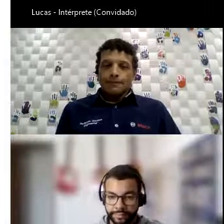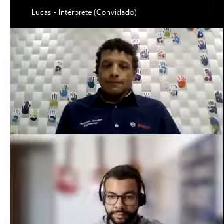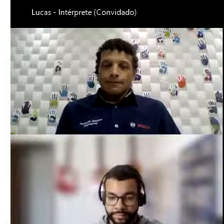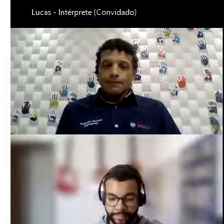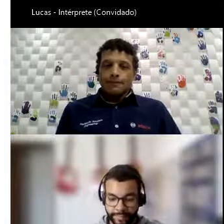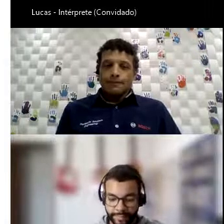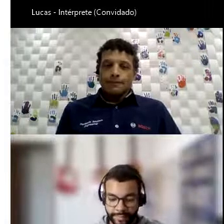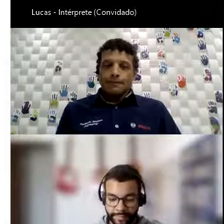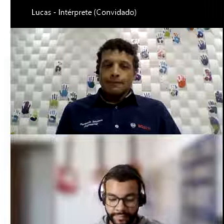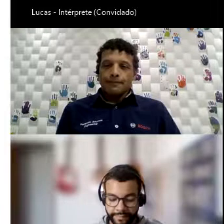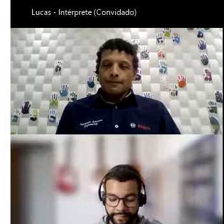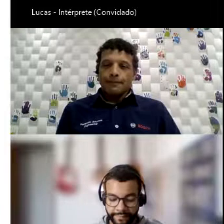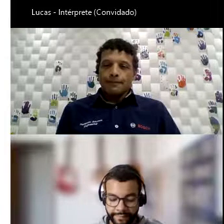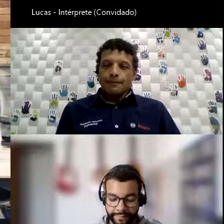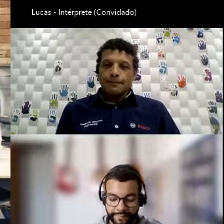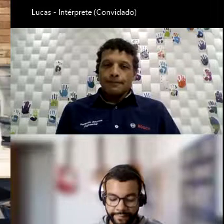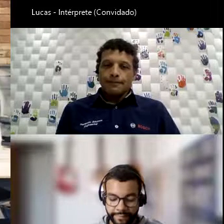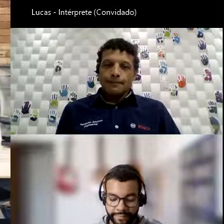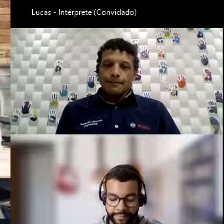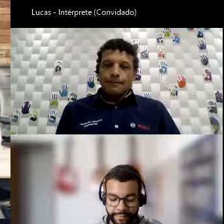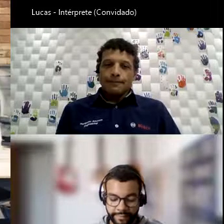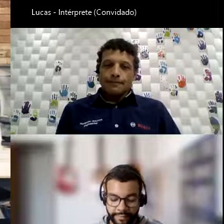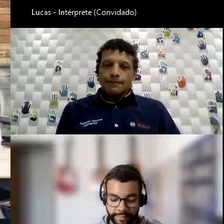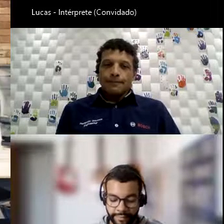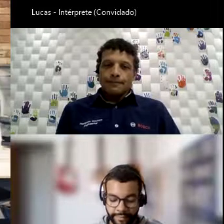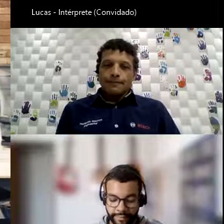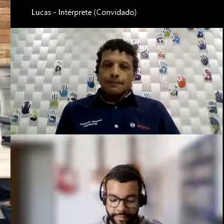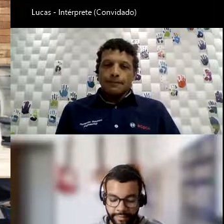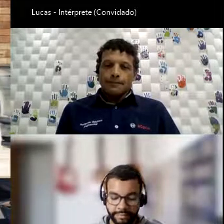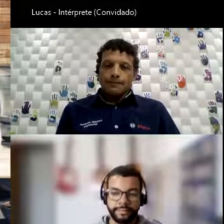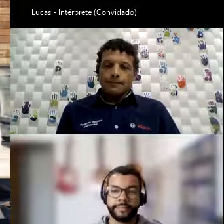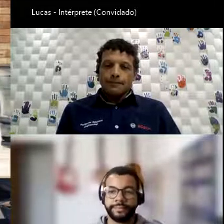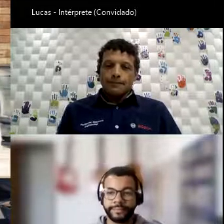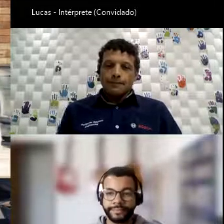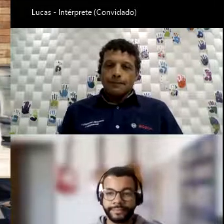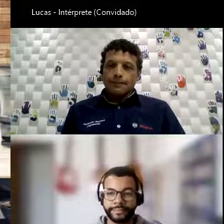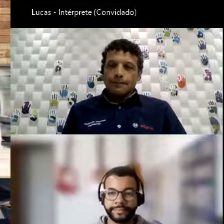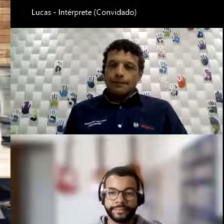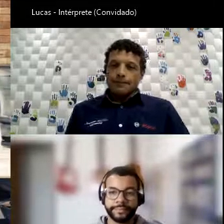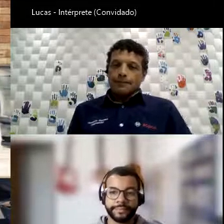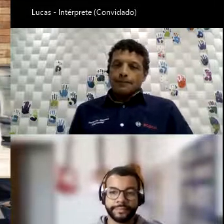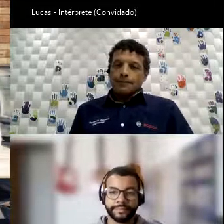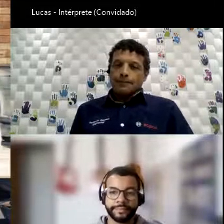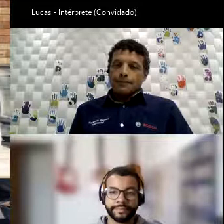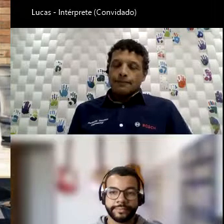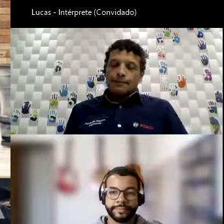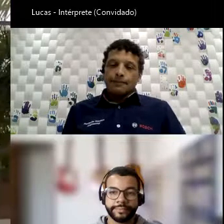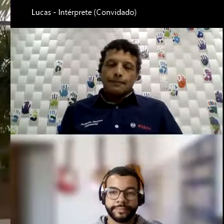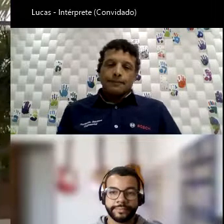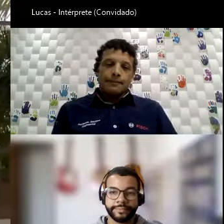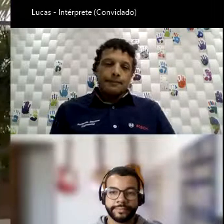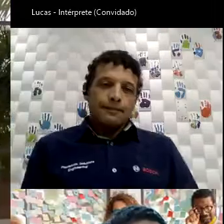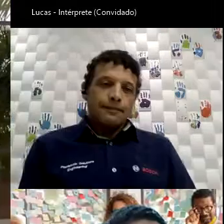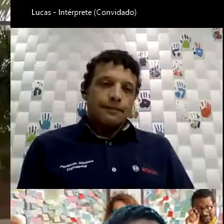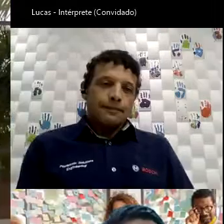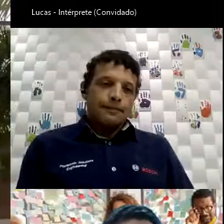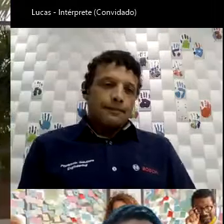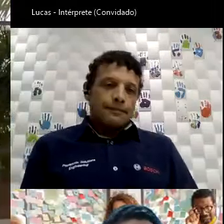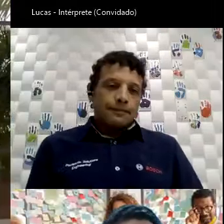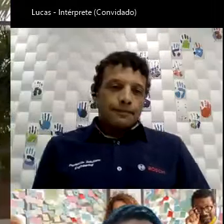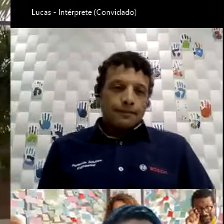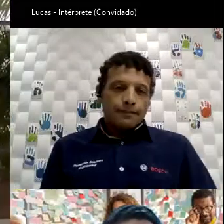aqui, então não deixem de seguir os canais, tá? Agora vamos para a trilha, né? Que é o que também nos interessa aqui.